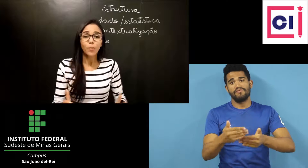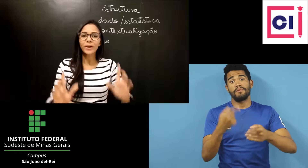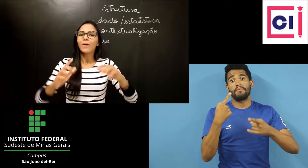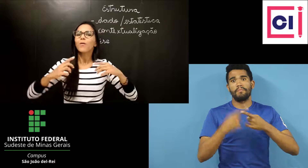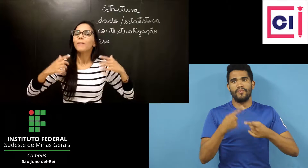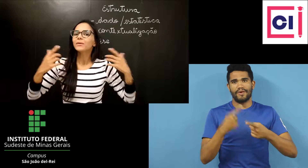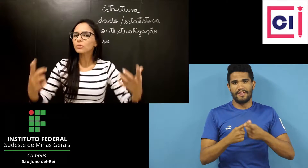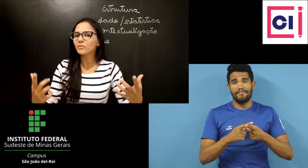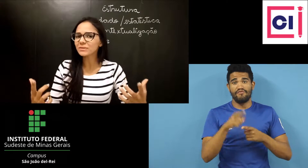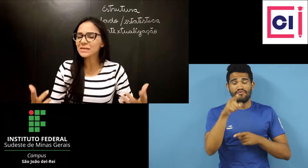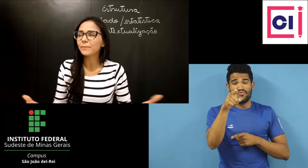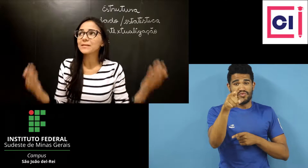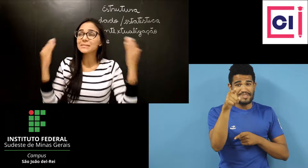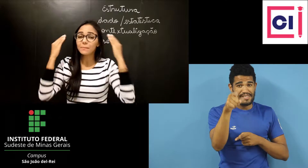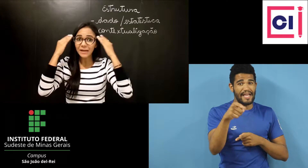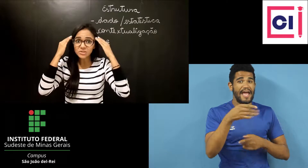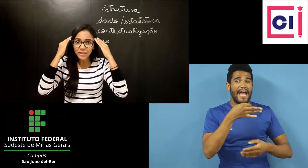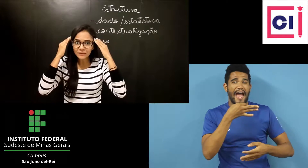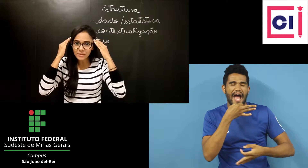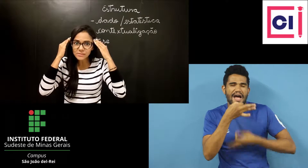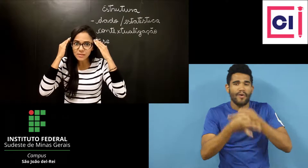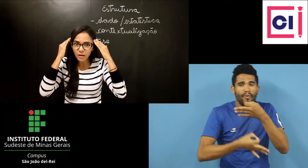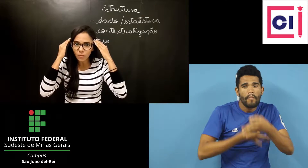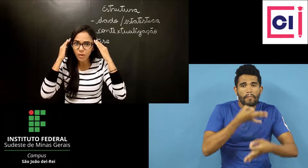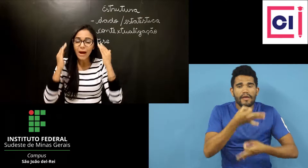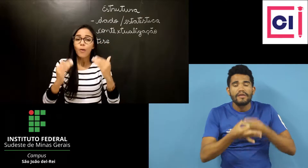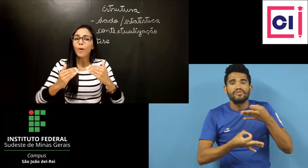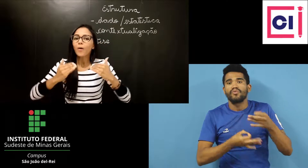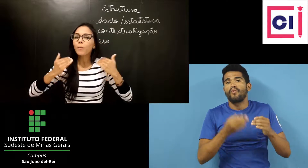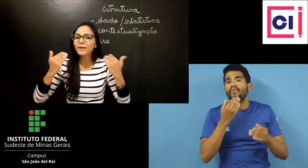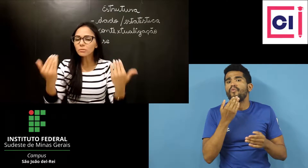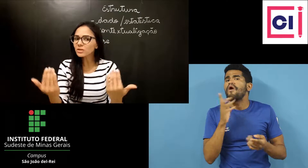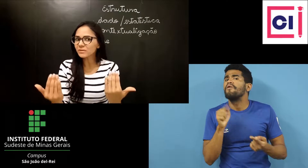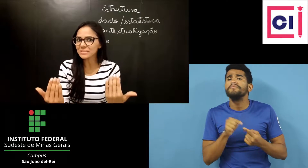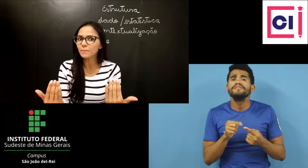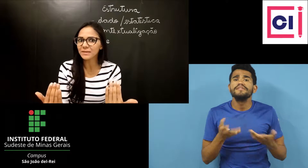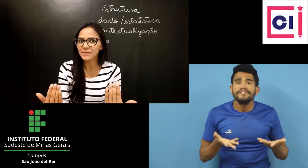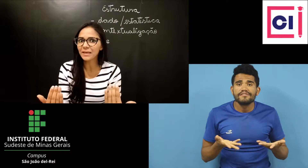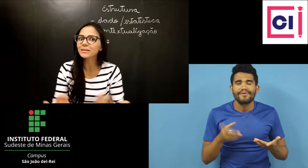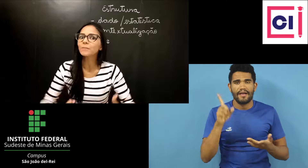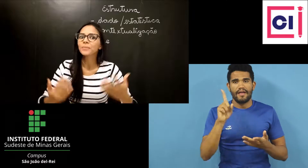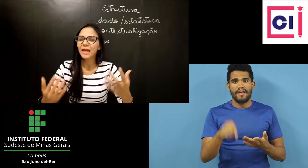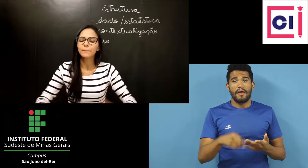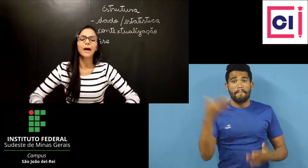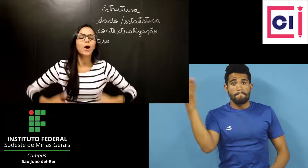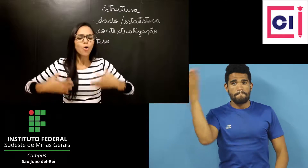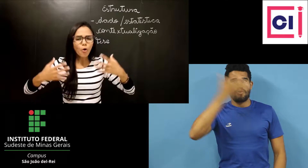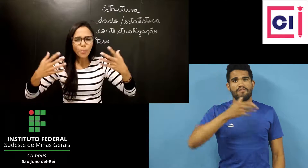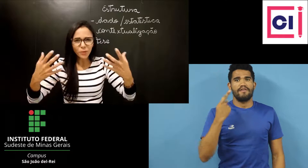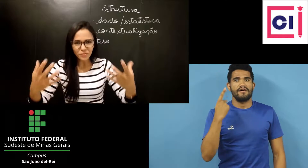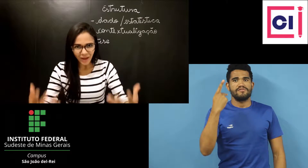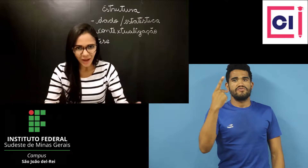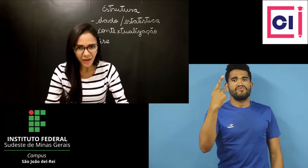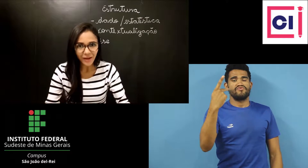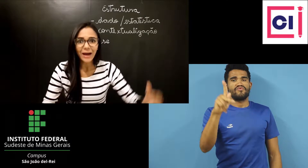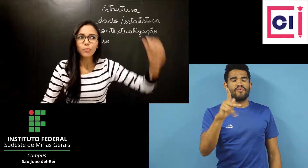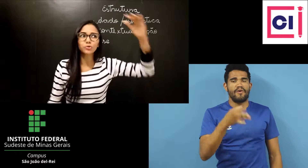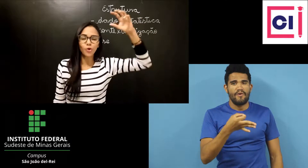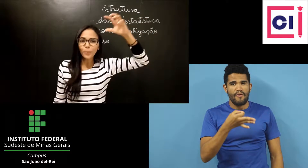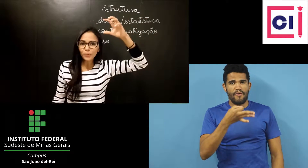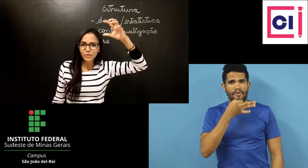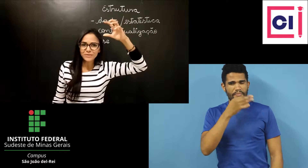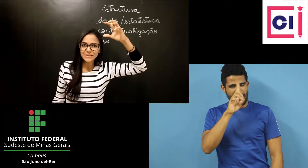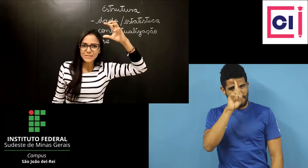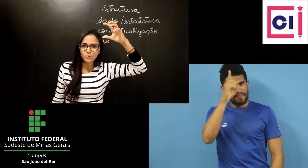desenvolvimento. Porque o argumento que você apresenta, prestem atenção, o argumento que você apresenta é para comprovar